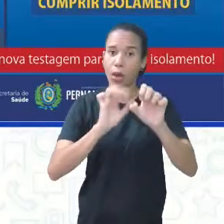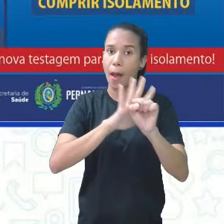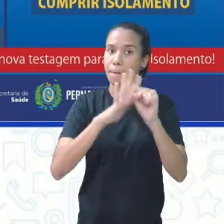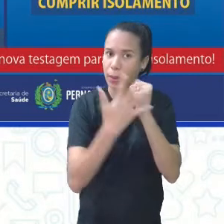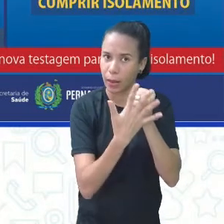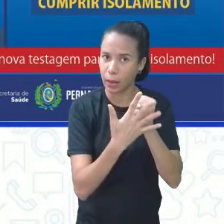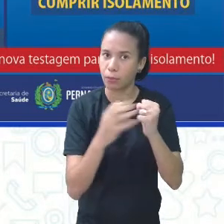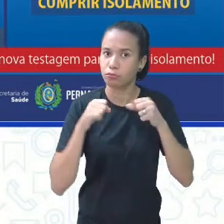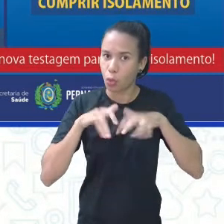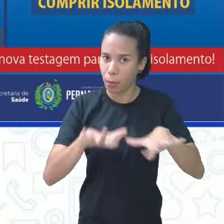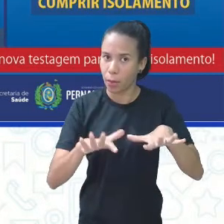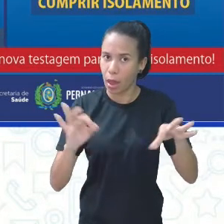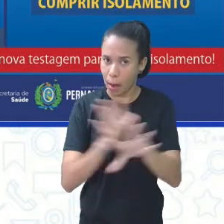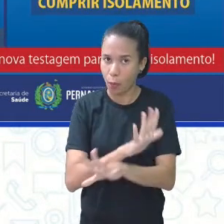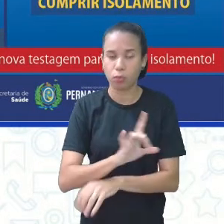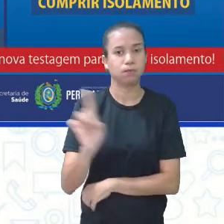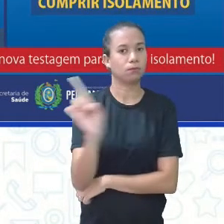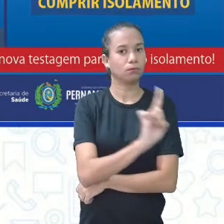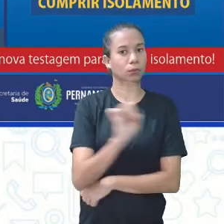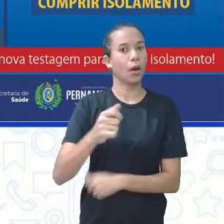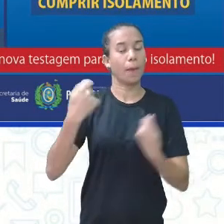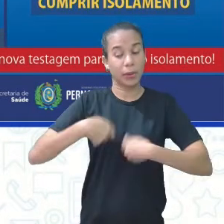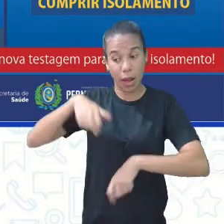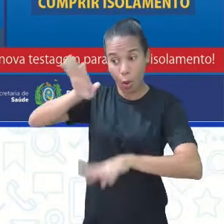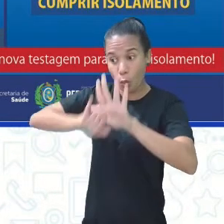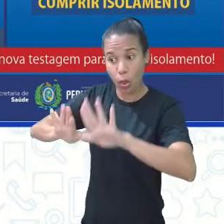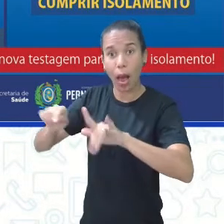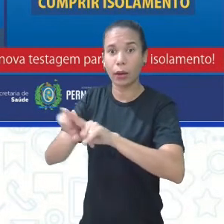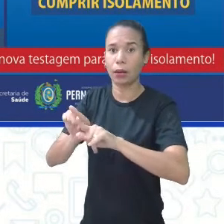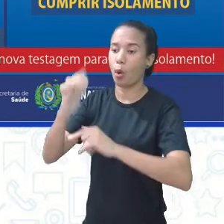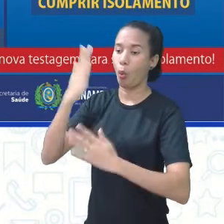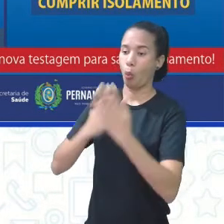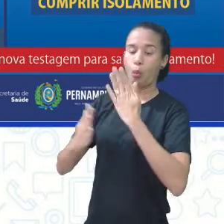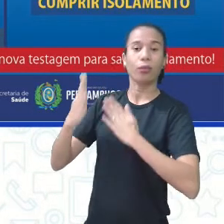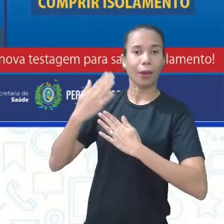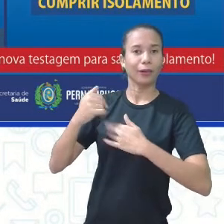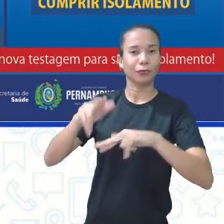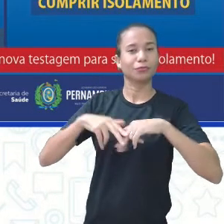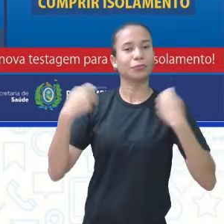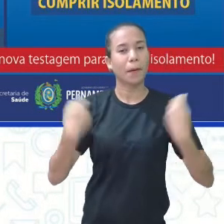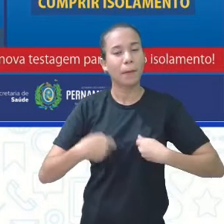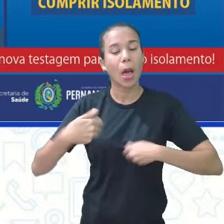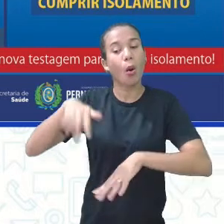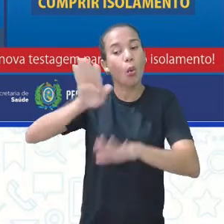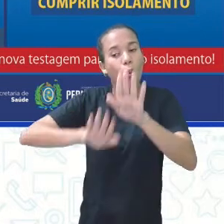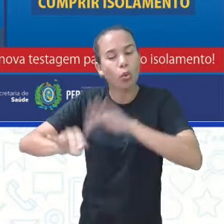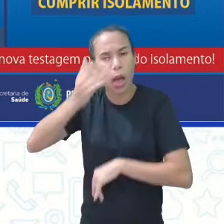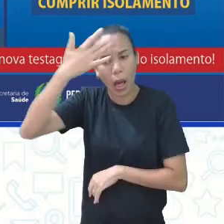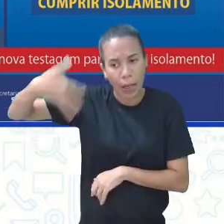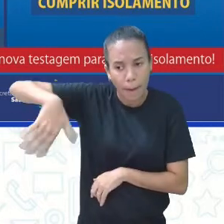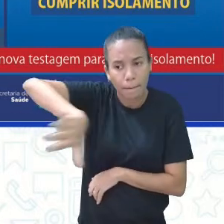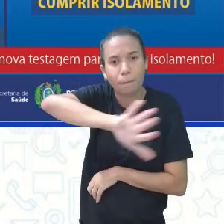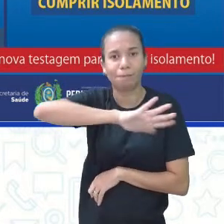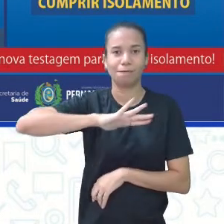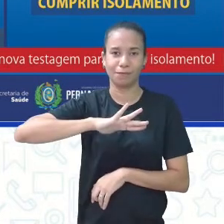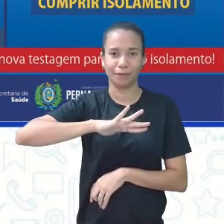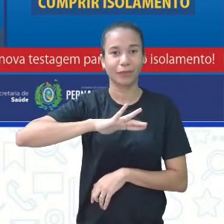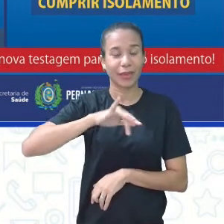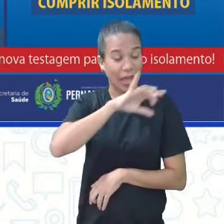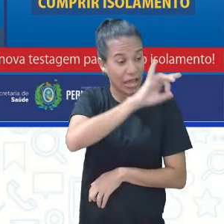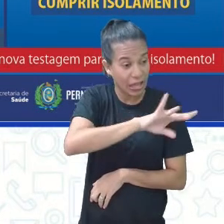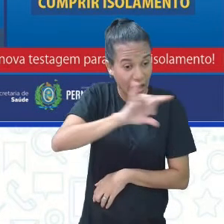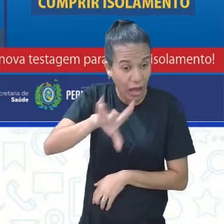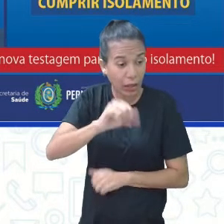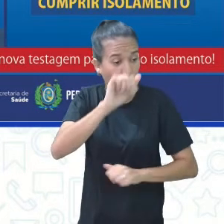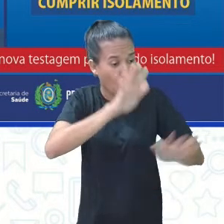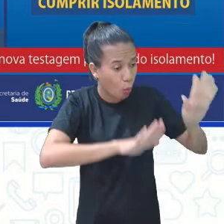pandemia não acabou. Cuide e se cuide. Né? A gente tem que cuidar dos outros e à medida que a gente cada um